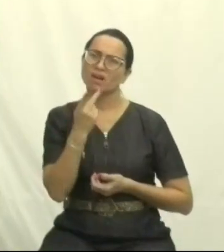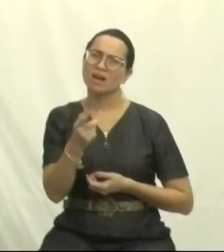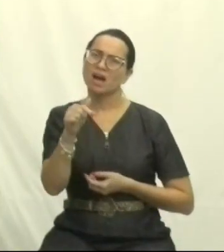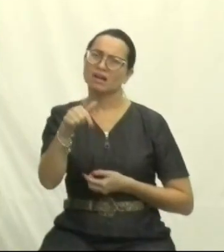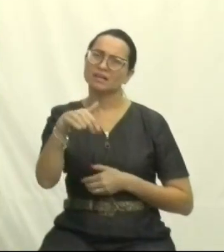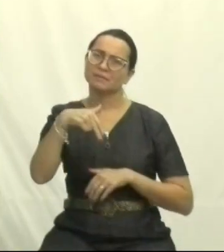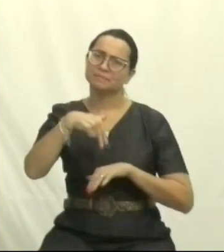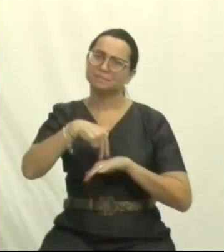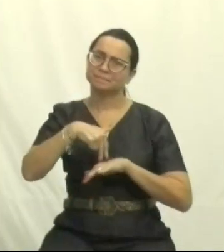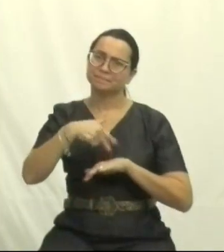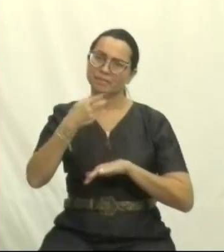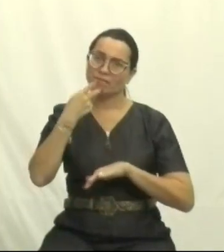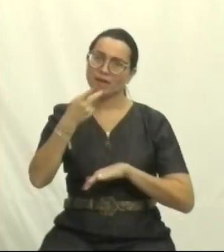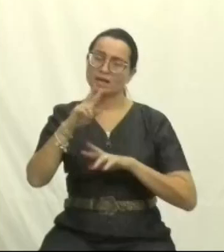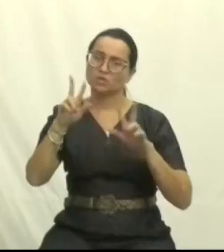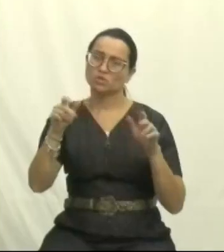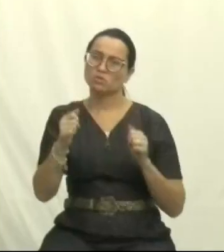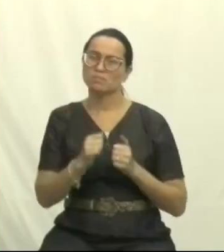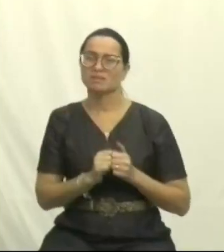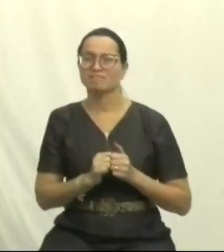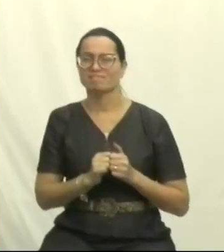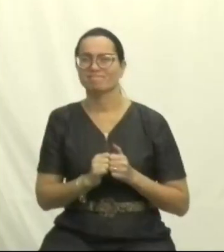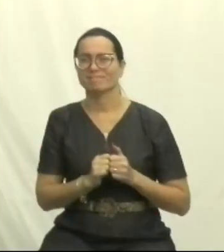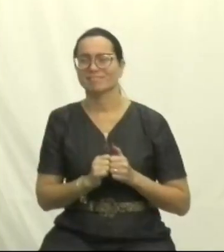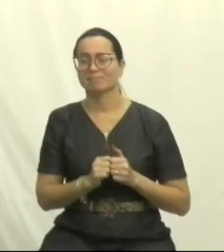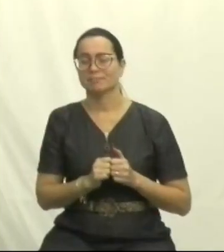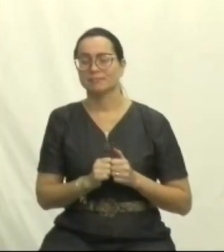delicado, mais espinhoso,